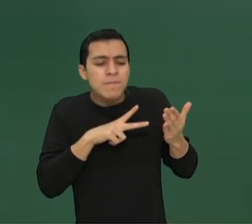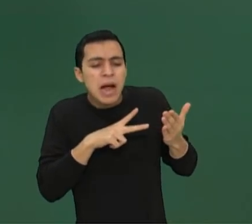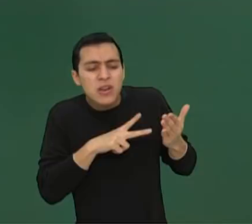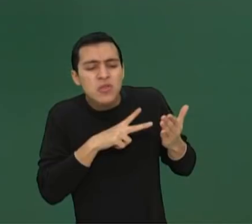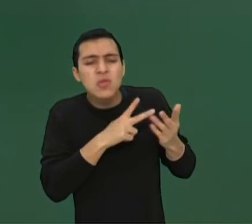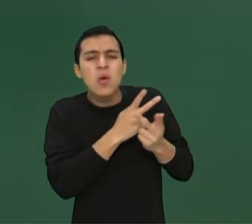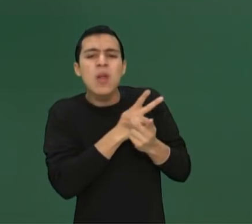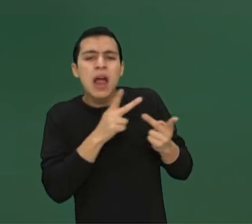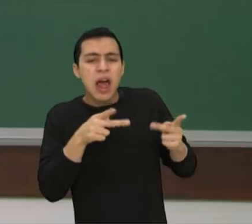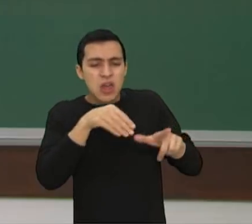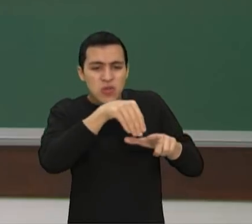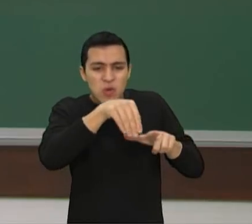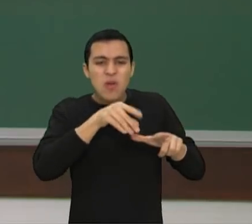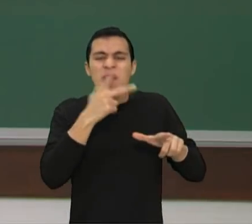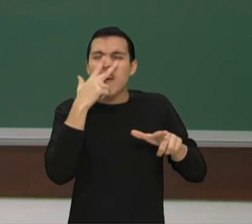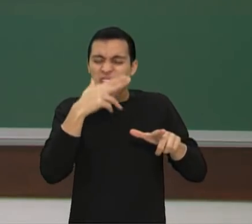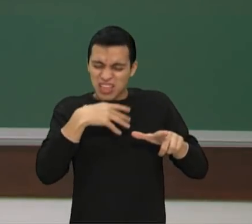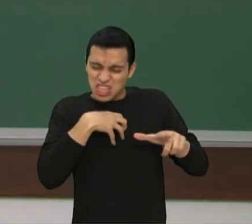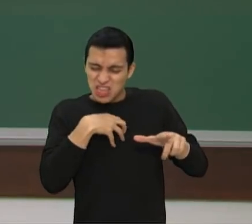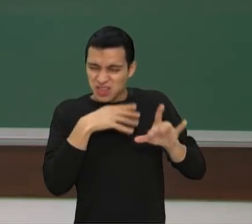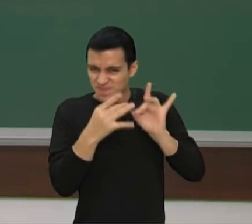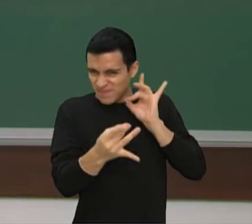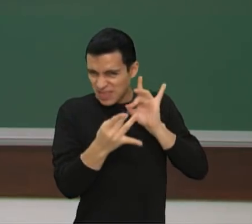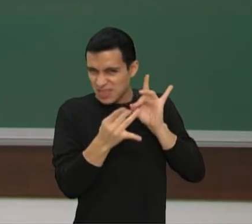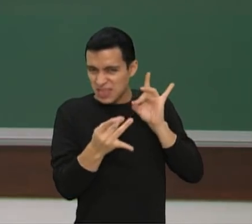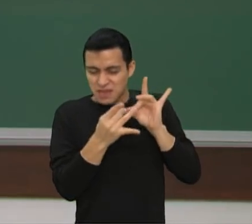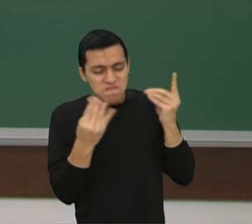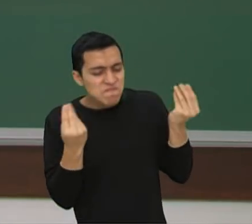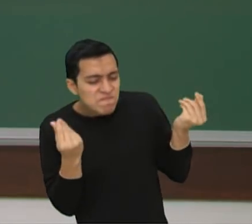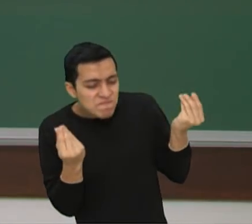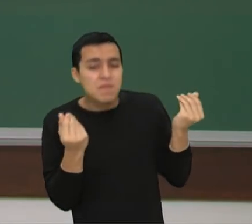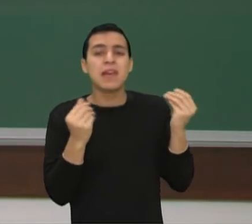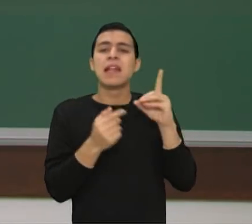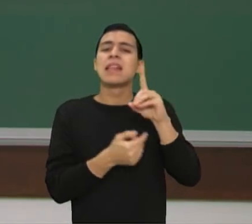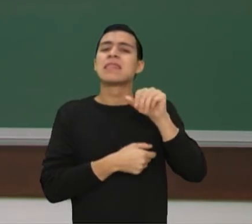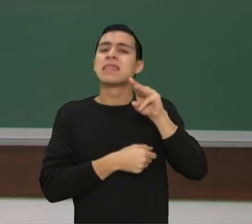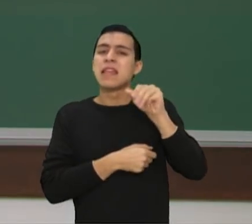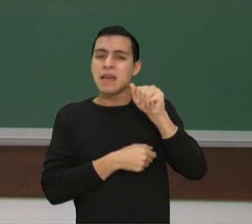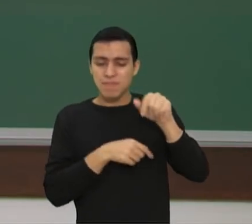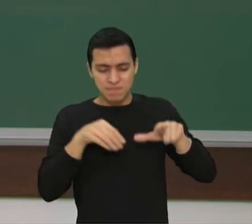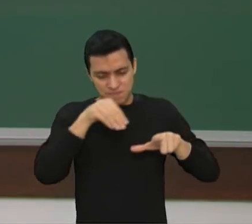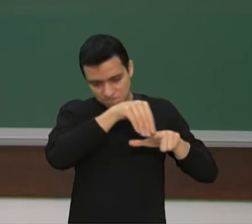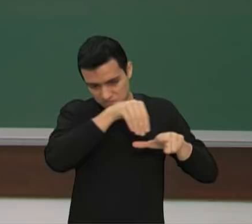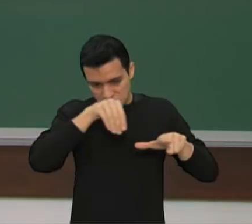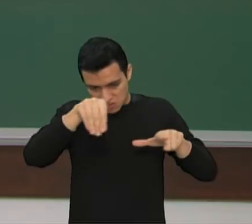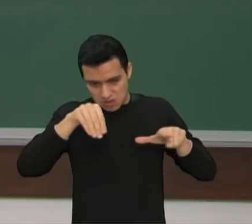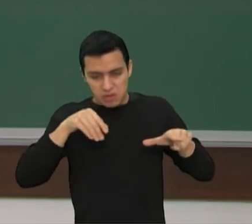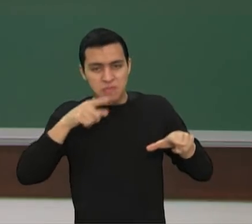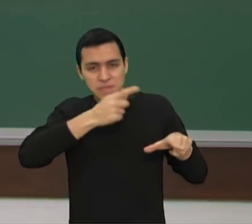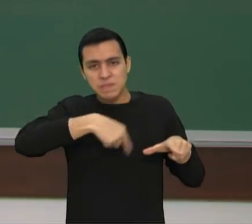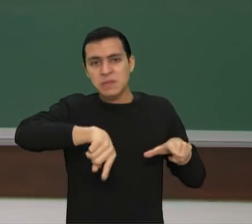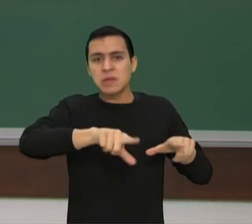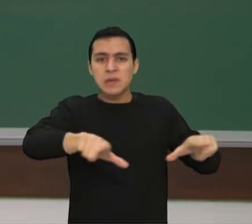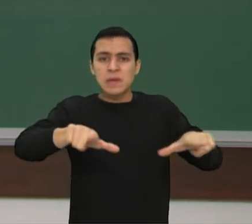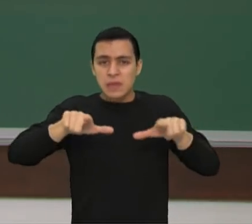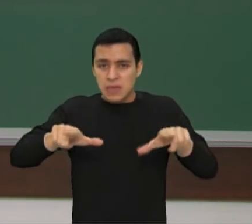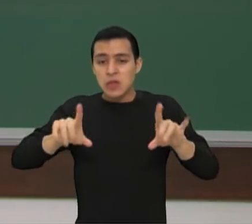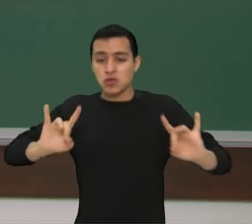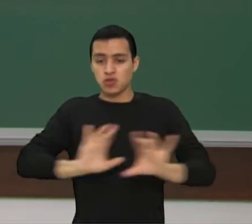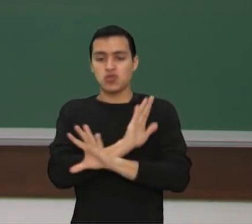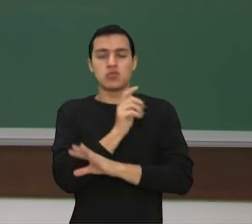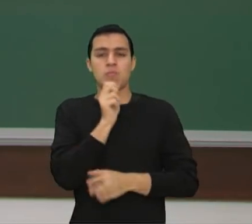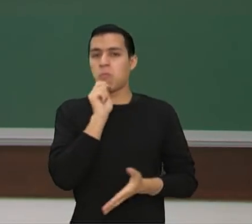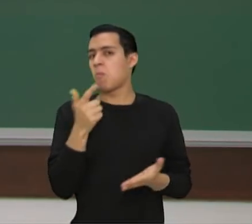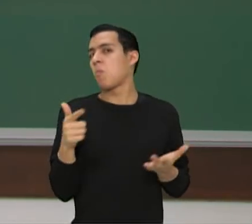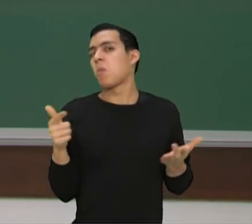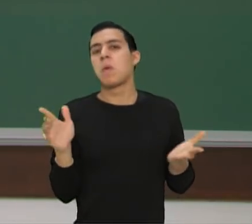falou lá sobre a dama, principalmente, né, que é um tema que não tem algo definido, né? A